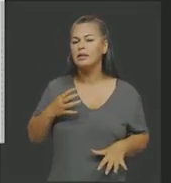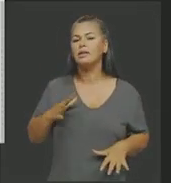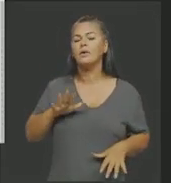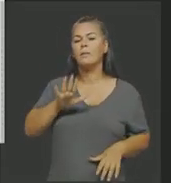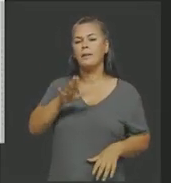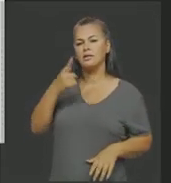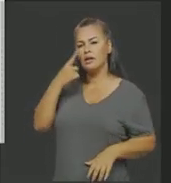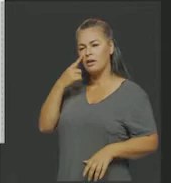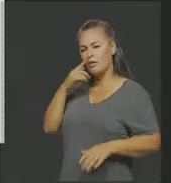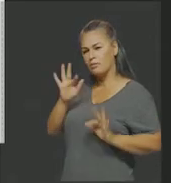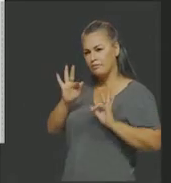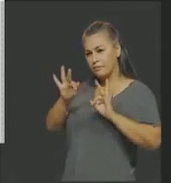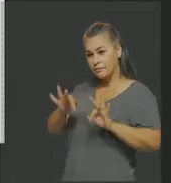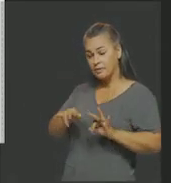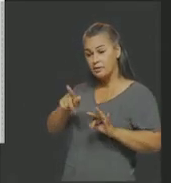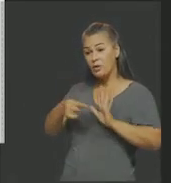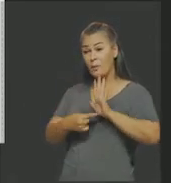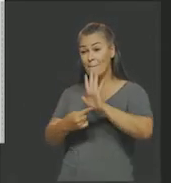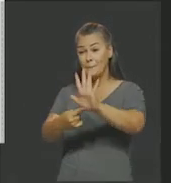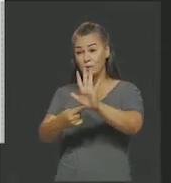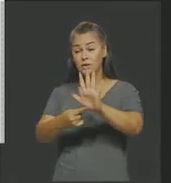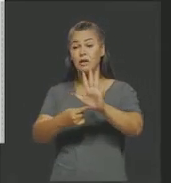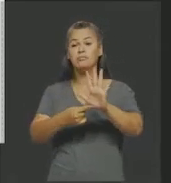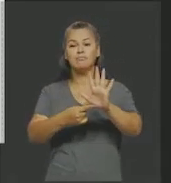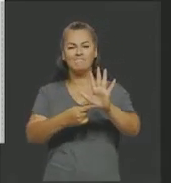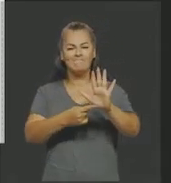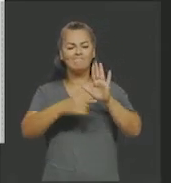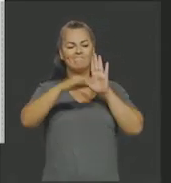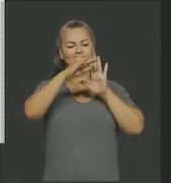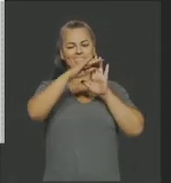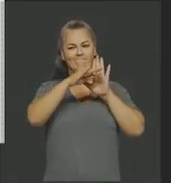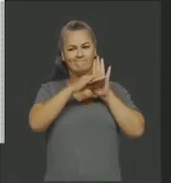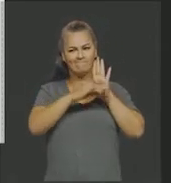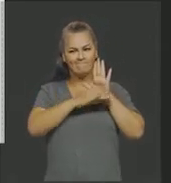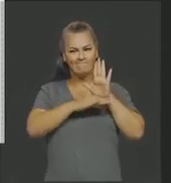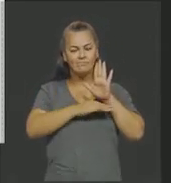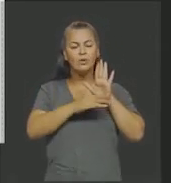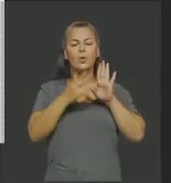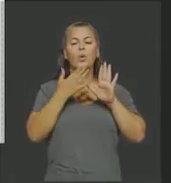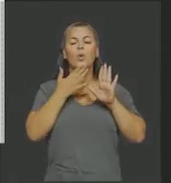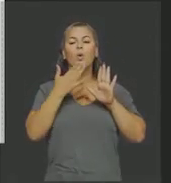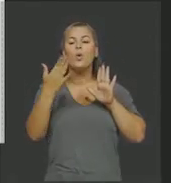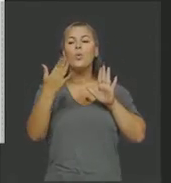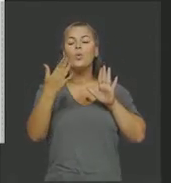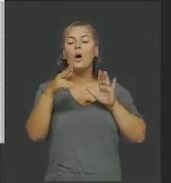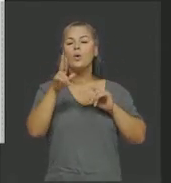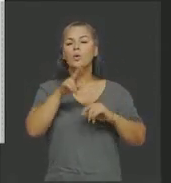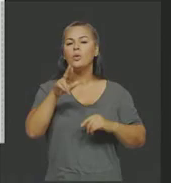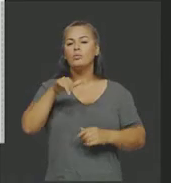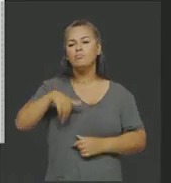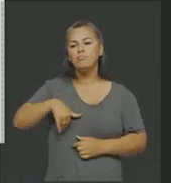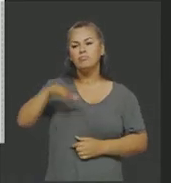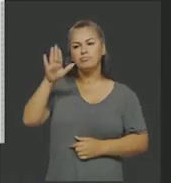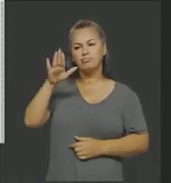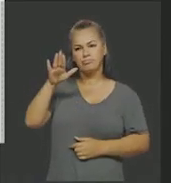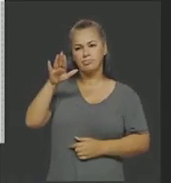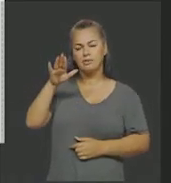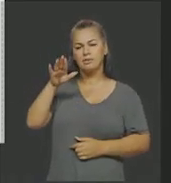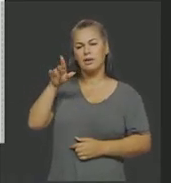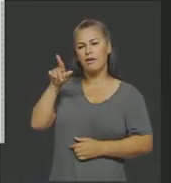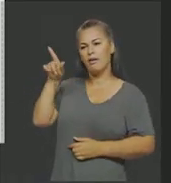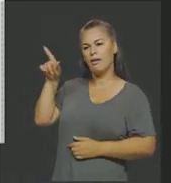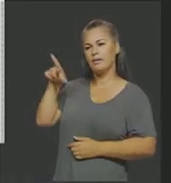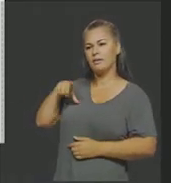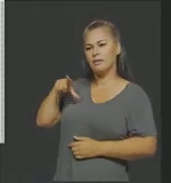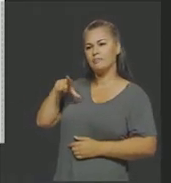dados estatísticos mostrando que o álcool é muito mais usado aqui pelos usuários, tá, gente? Álcool está aqui na frente,